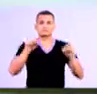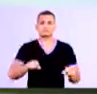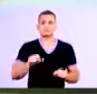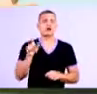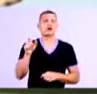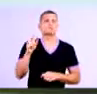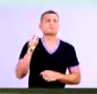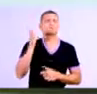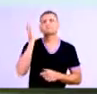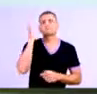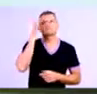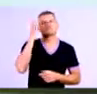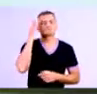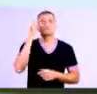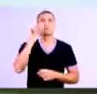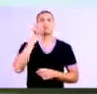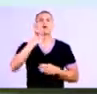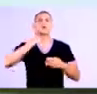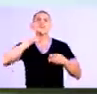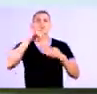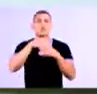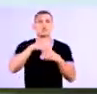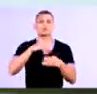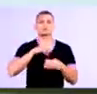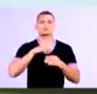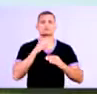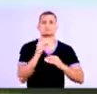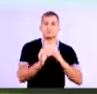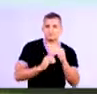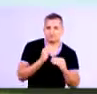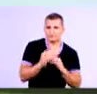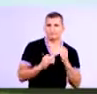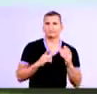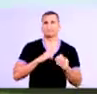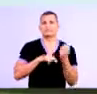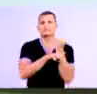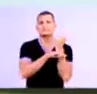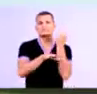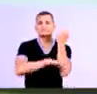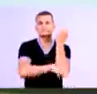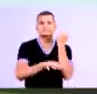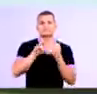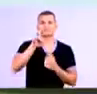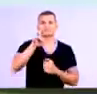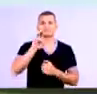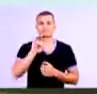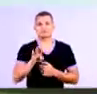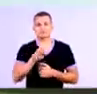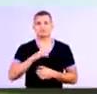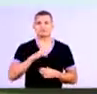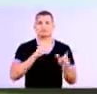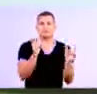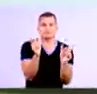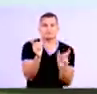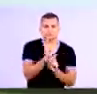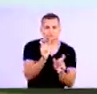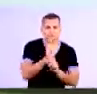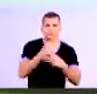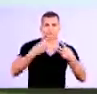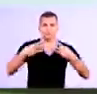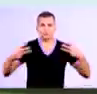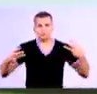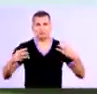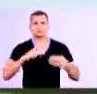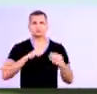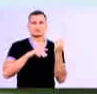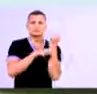menor ideia que por trás você vai ter um banco de dados, você vai ter um servidor web, você vai ter uma infraestrutura de rede, um servidor